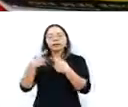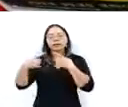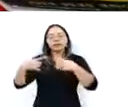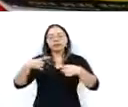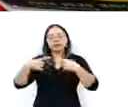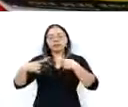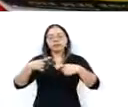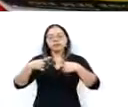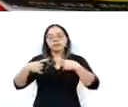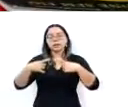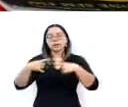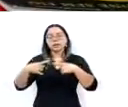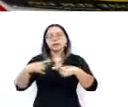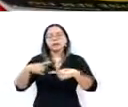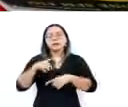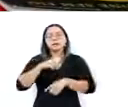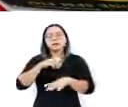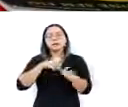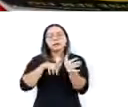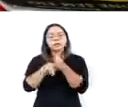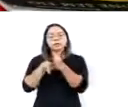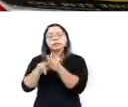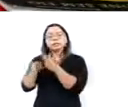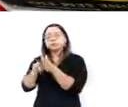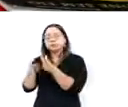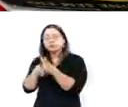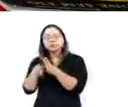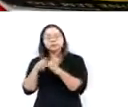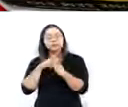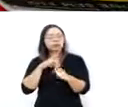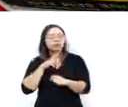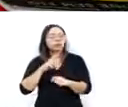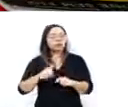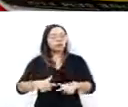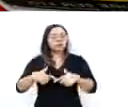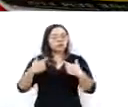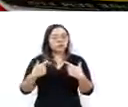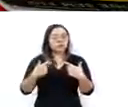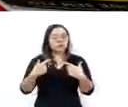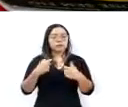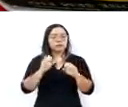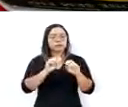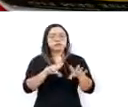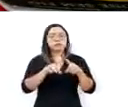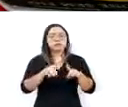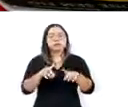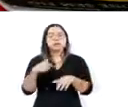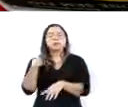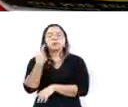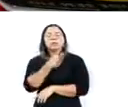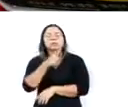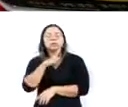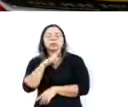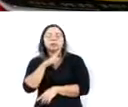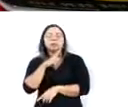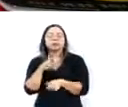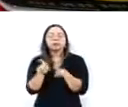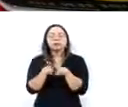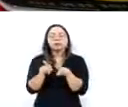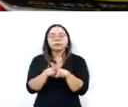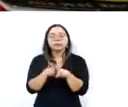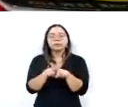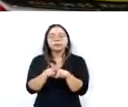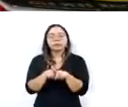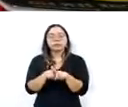algumas outras questões também perpassam os desafios, né, da educação. Nós temos como trazer o aluno